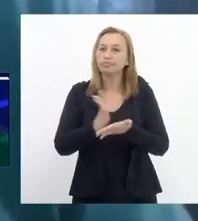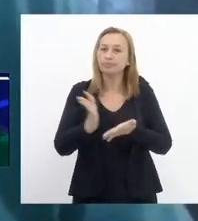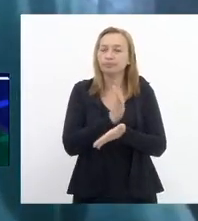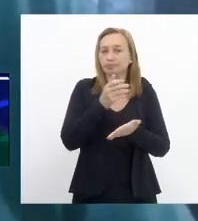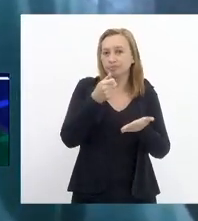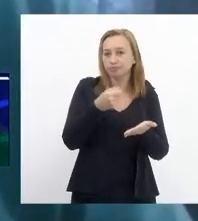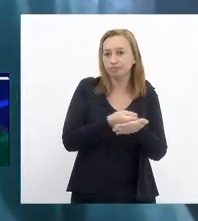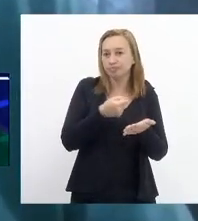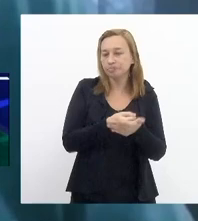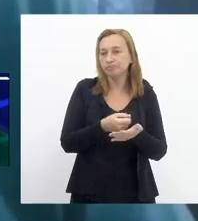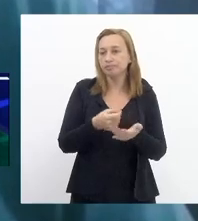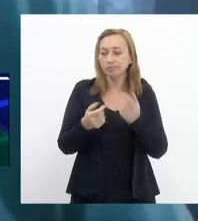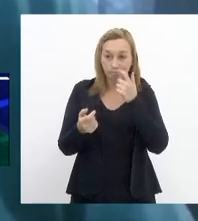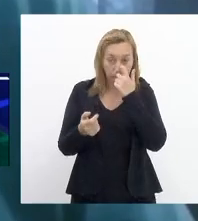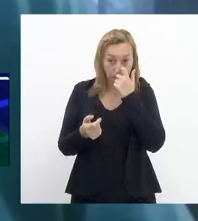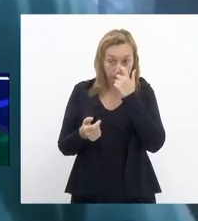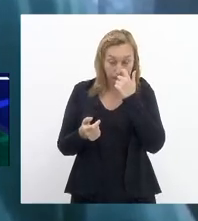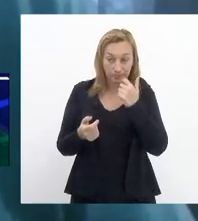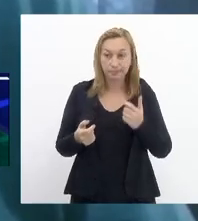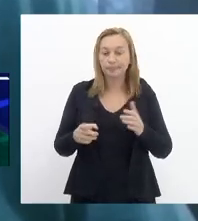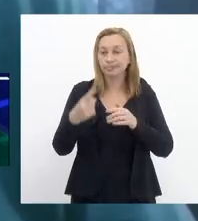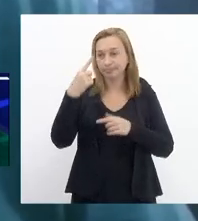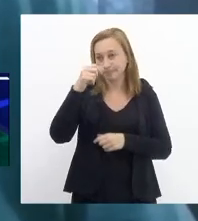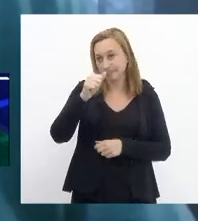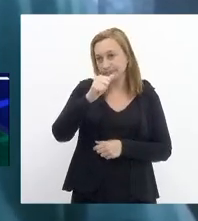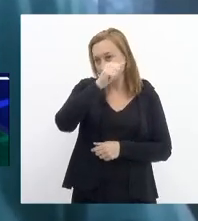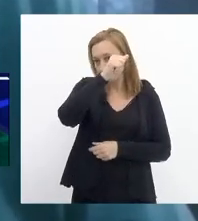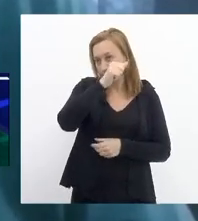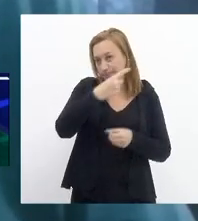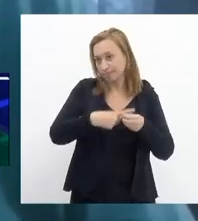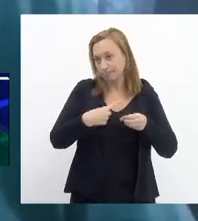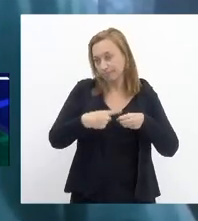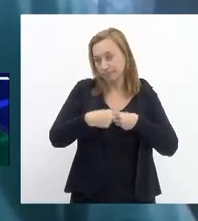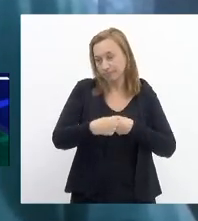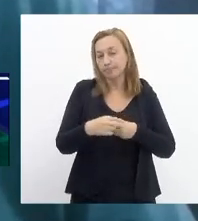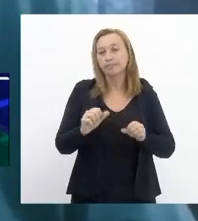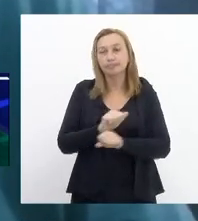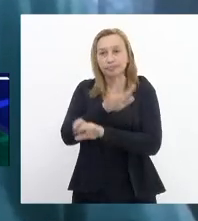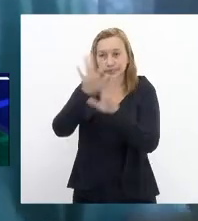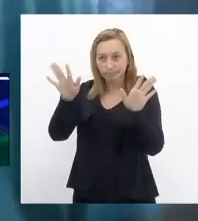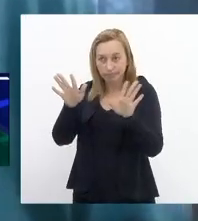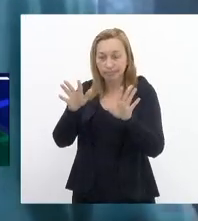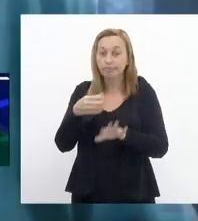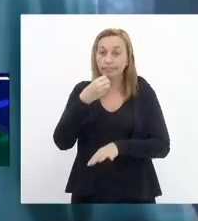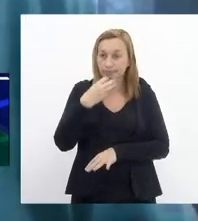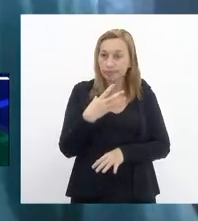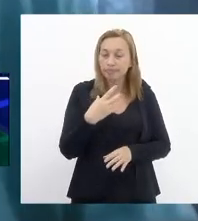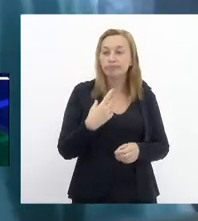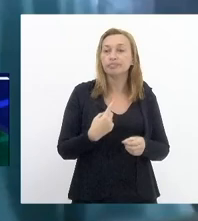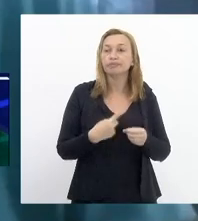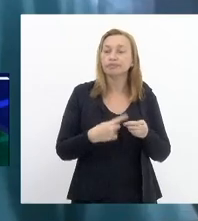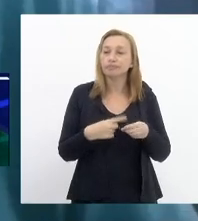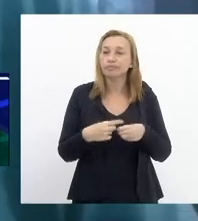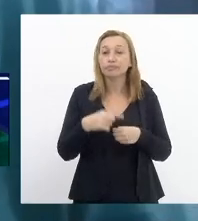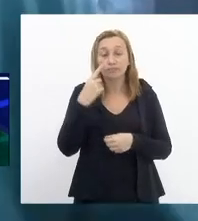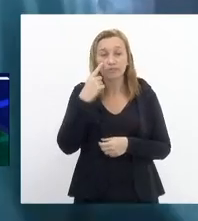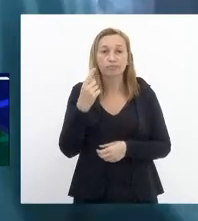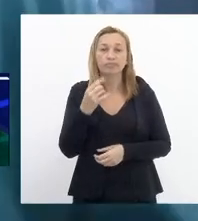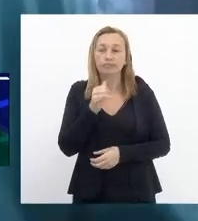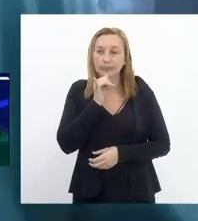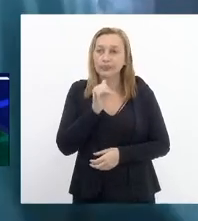obrigações que nós colocamos para os municípios, ficou claro que são inviáveis. O município identificar, por